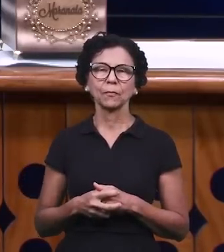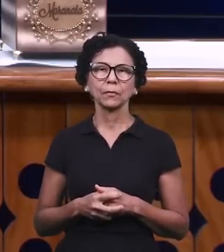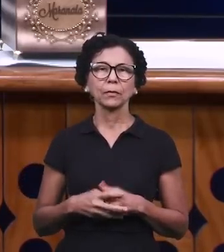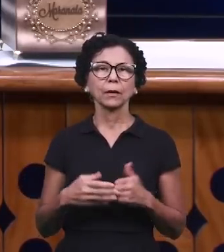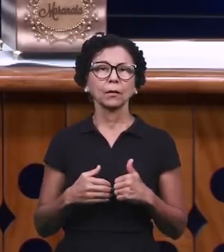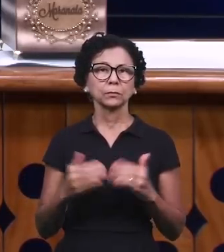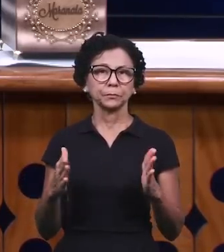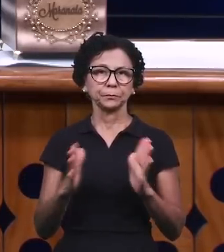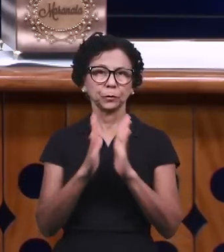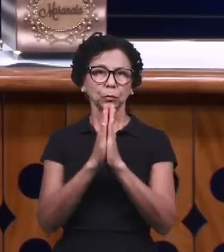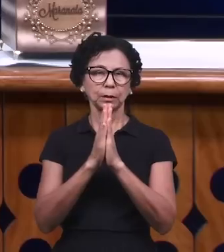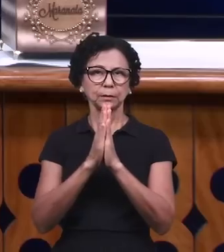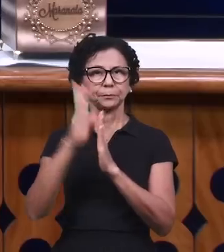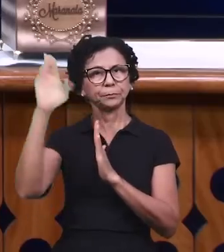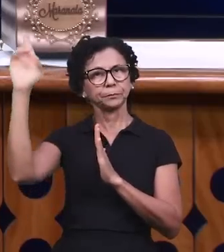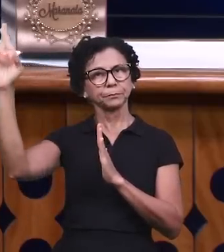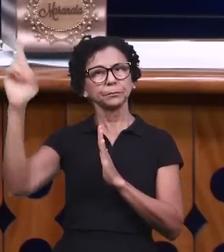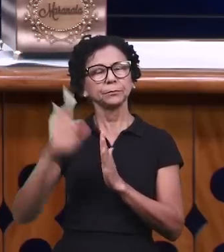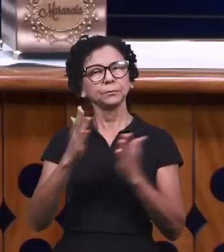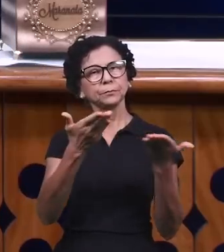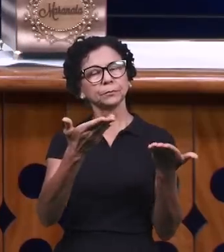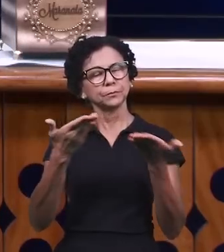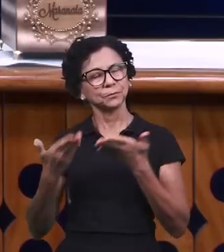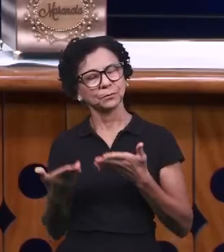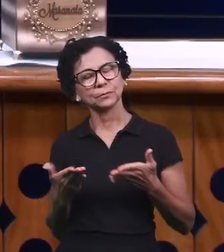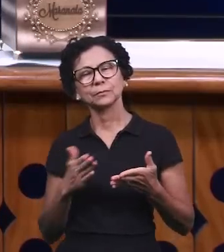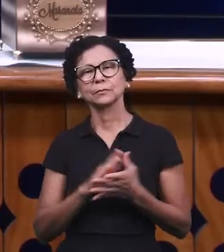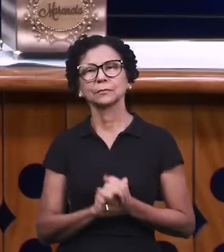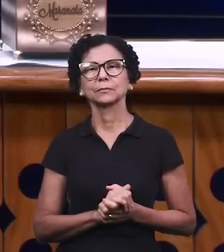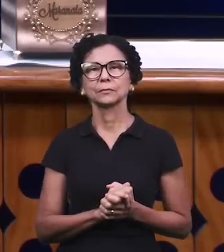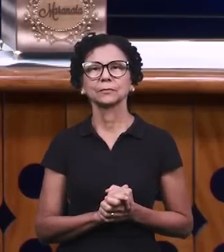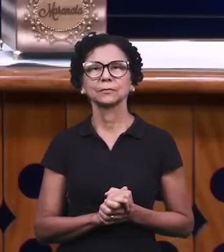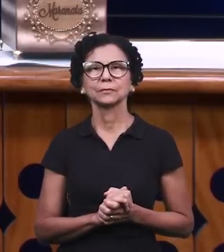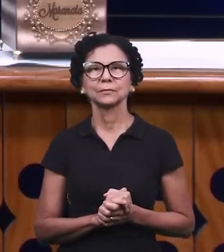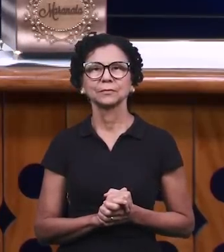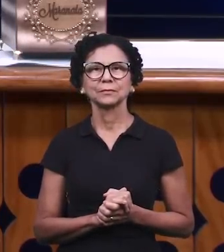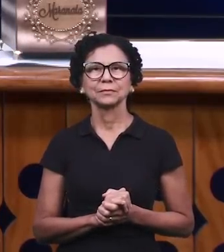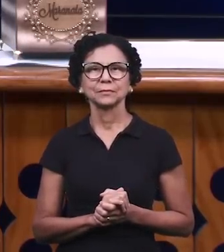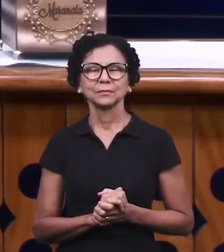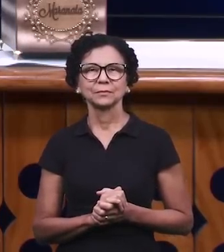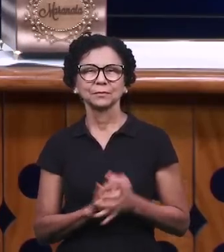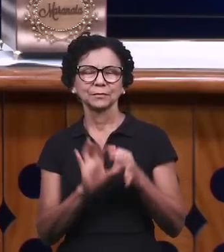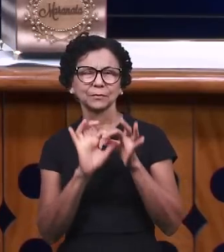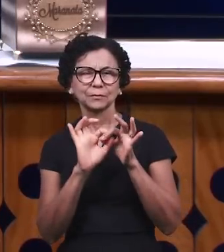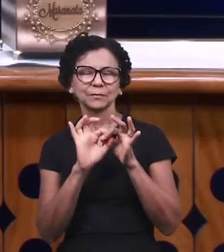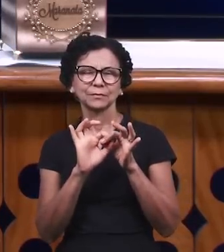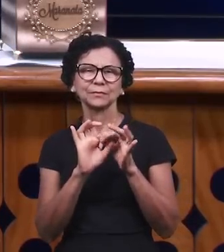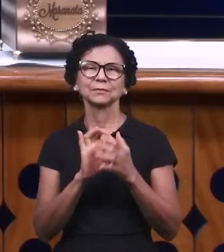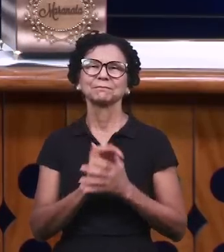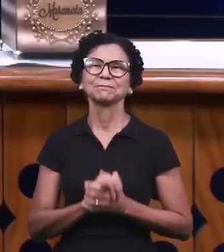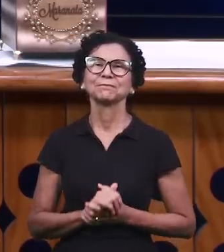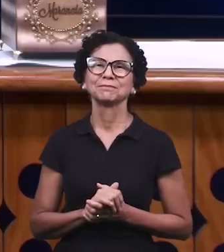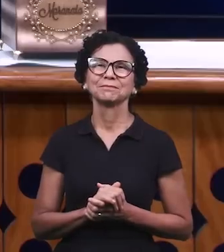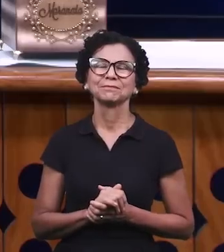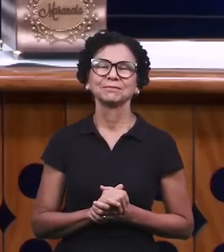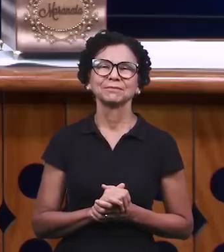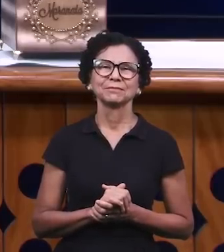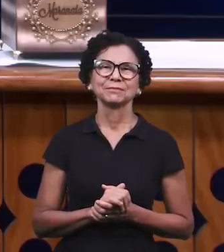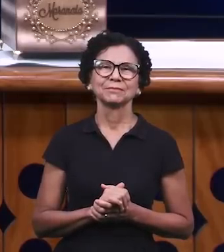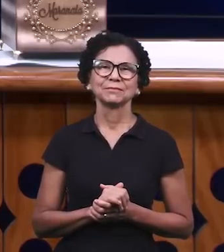este culto fazendo uma oração ao Senhor. E te convidamos para acompanhar conosco esta oração, estar em comunhão com o Senhor,